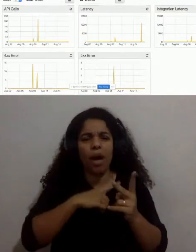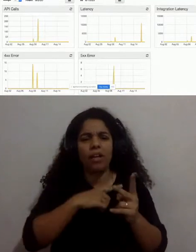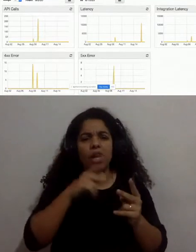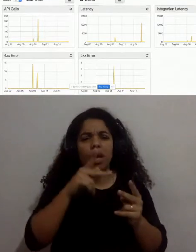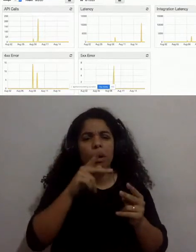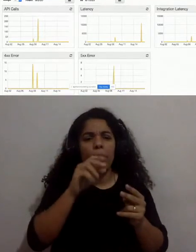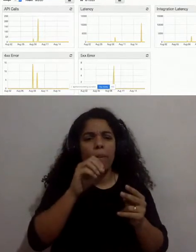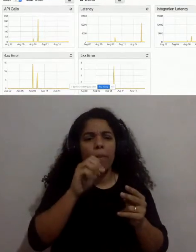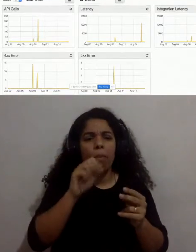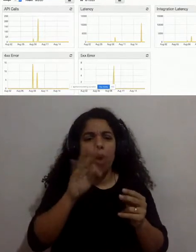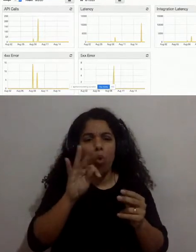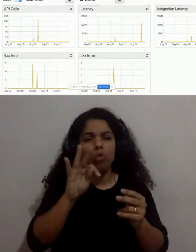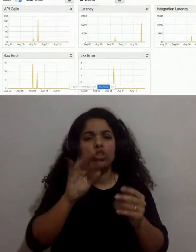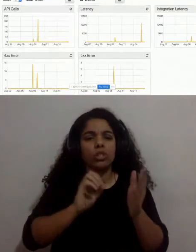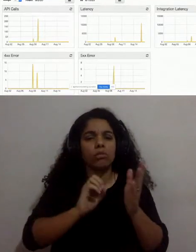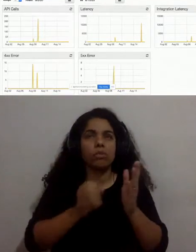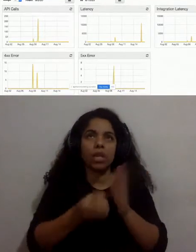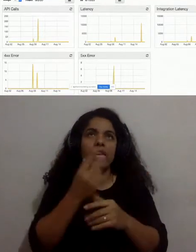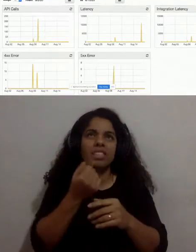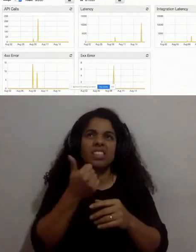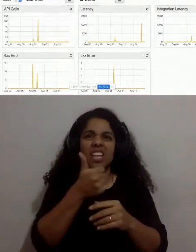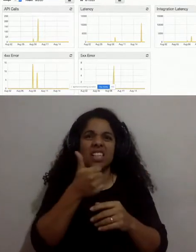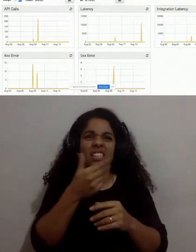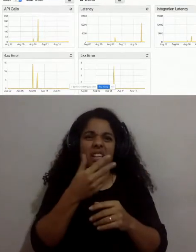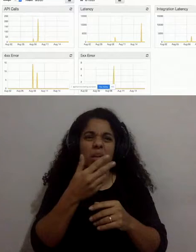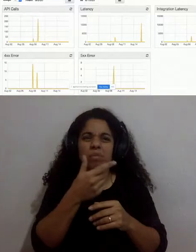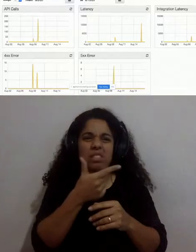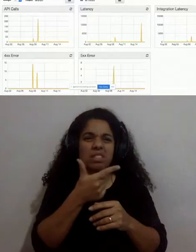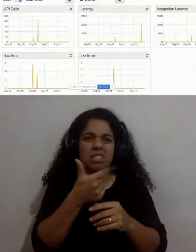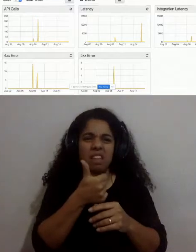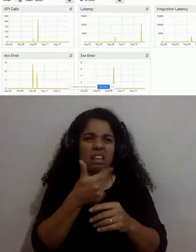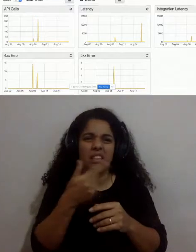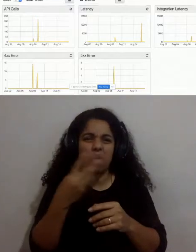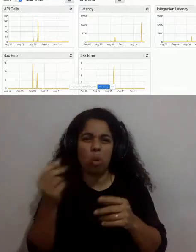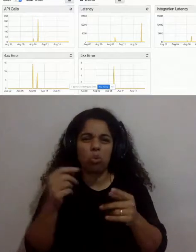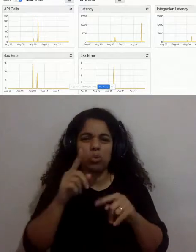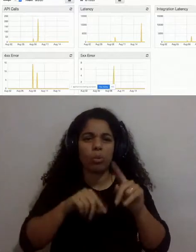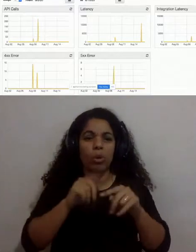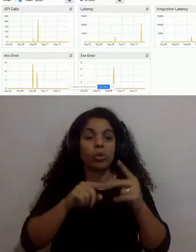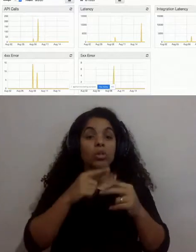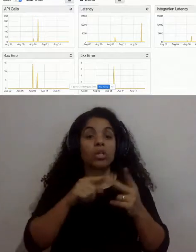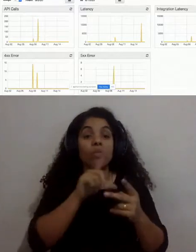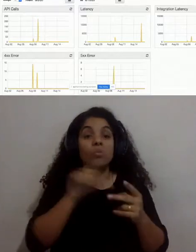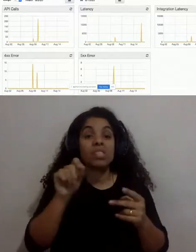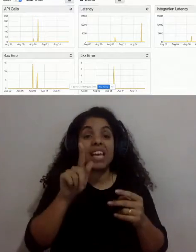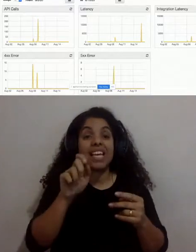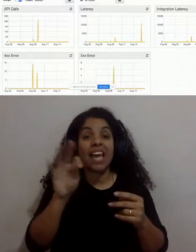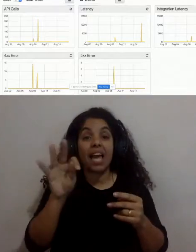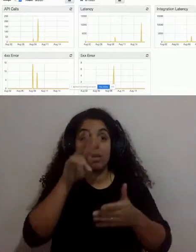para criei 100 e poucos produtos e fiz um 100 get para ler aquele produto, tá?